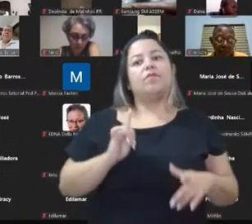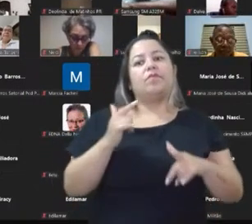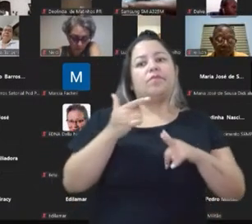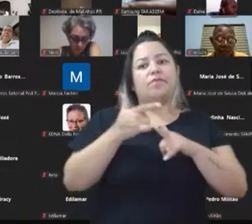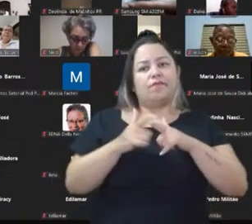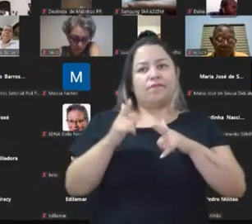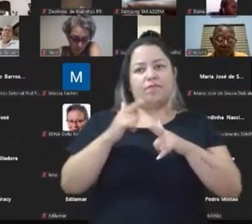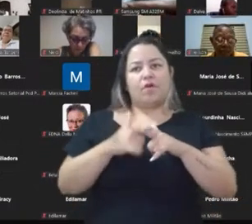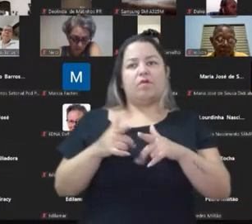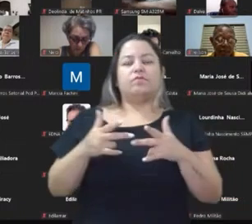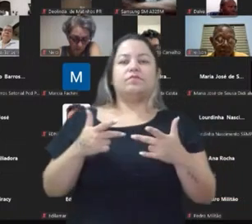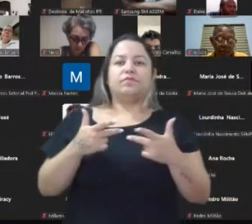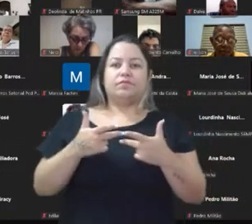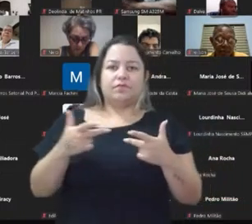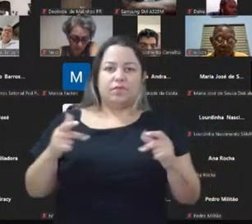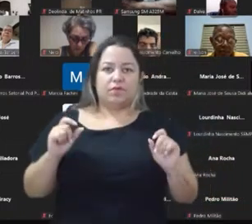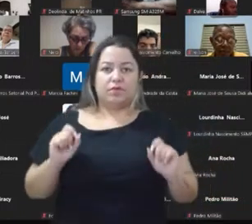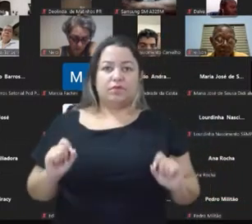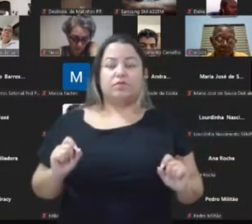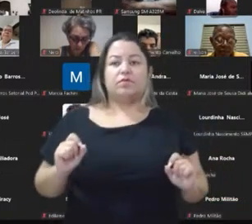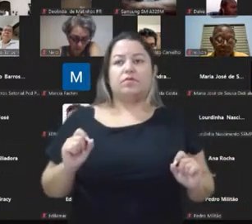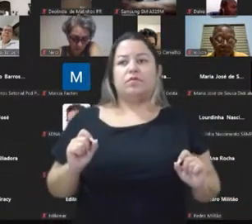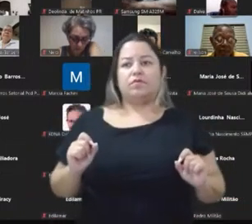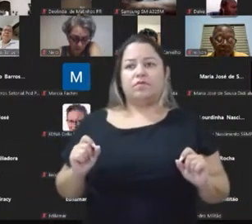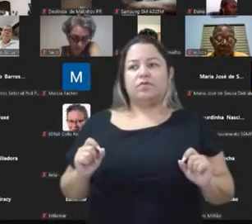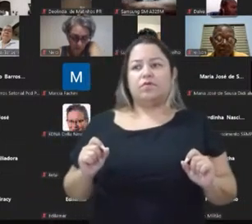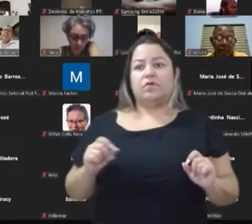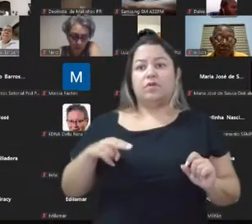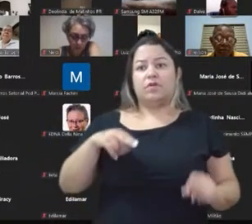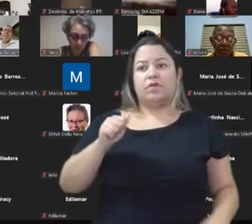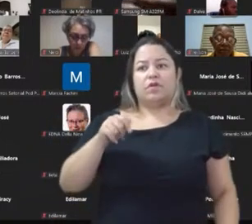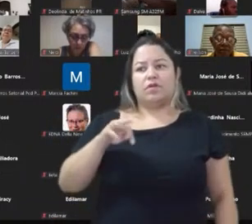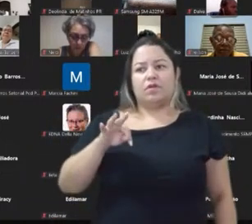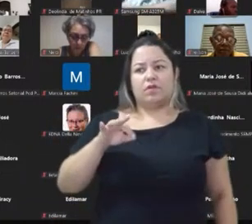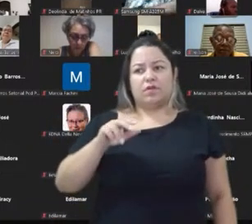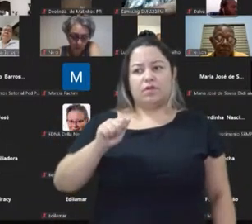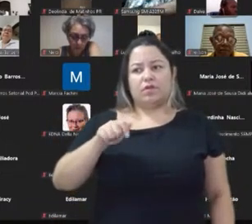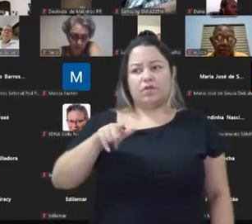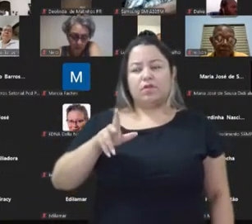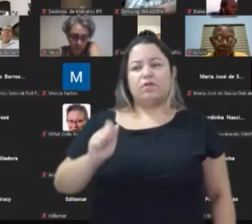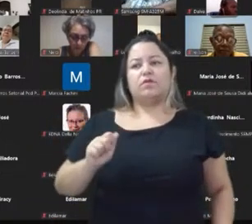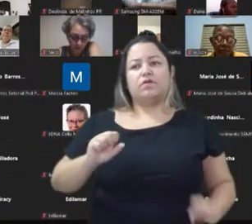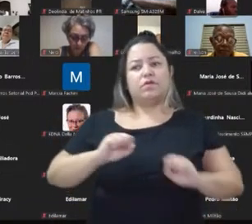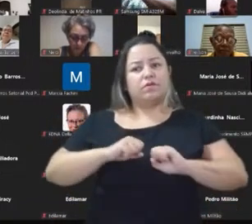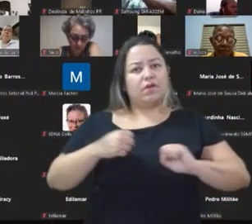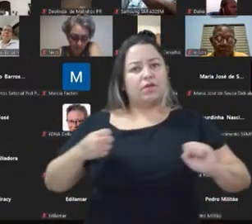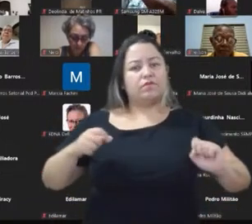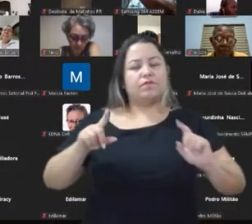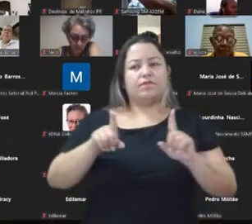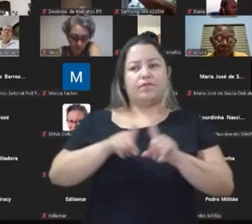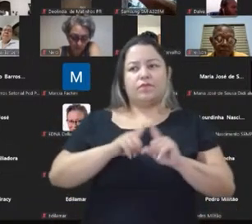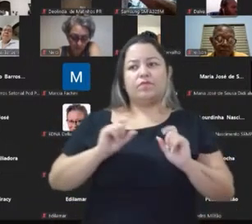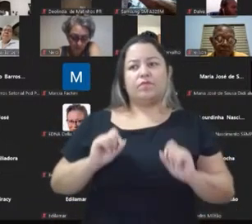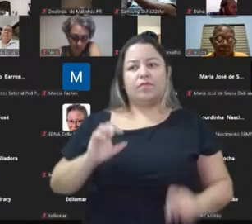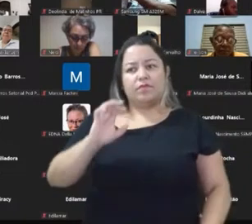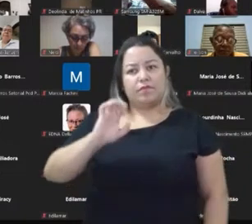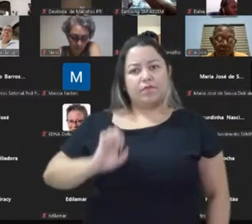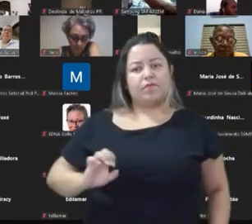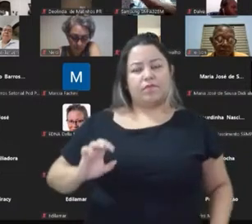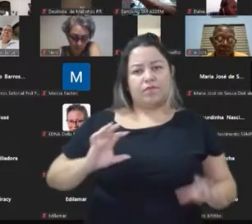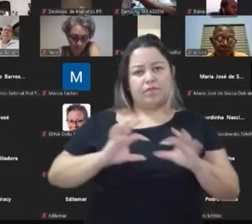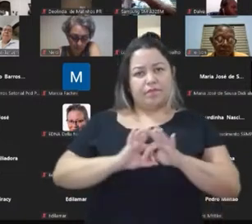esse conceito porque justamente V pegar uma coisa que a Ana Flávia trouxe é que a Extrema direita tá Grame chiana e a e a esquerda tá Liberal